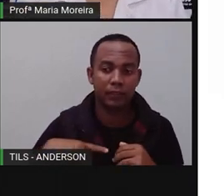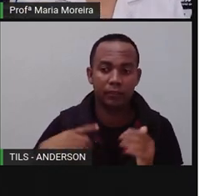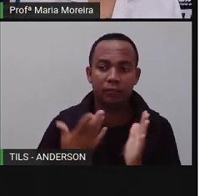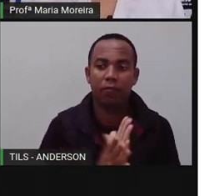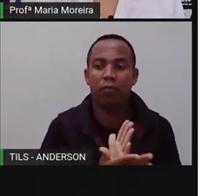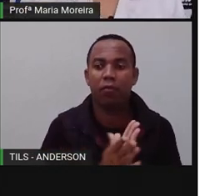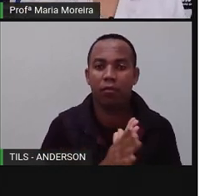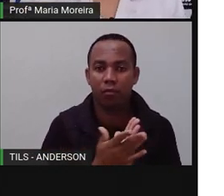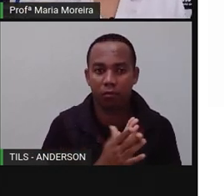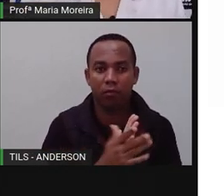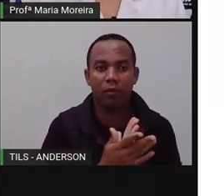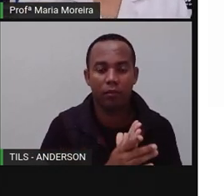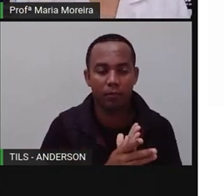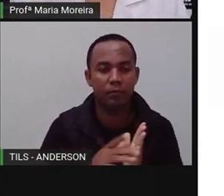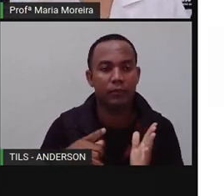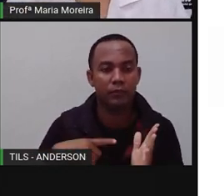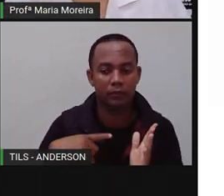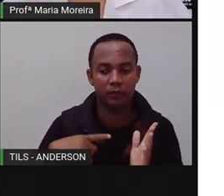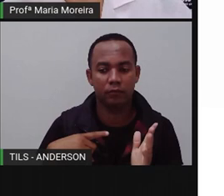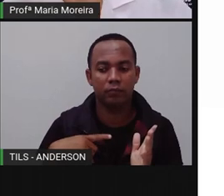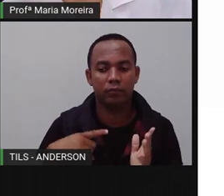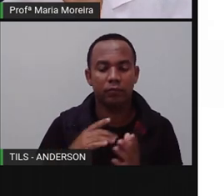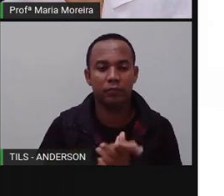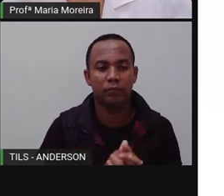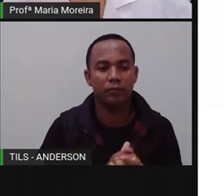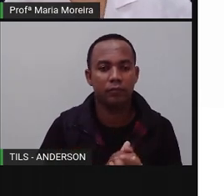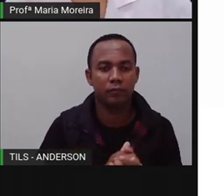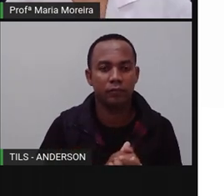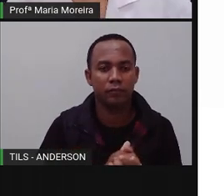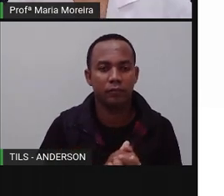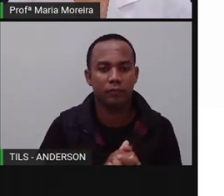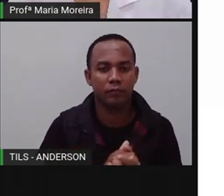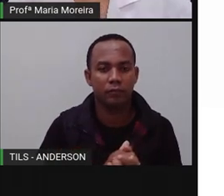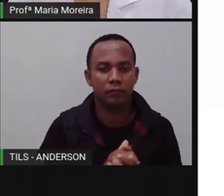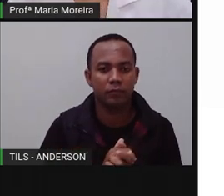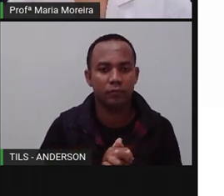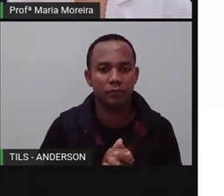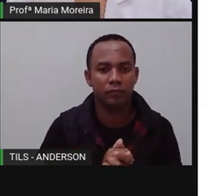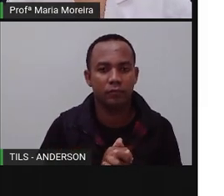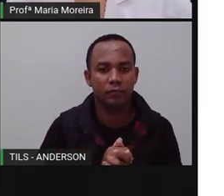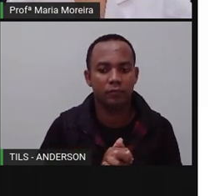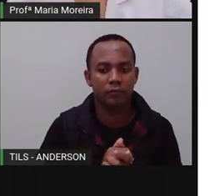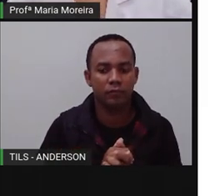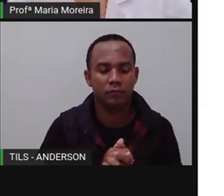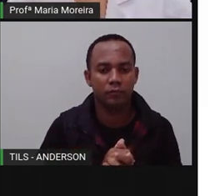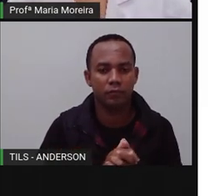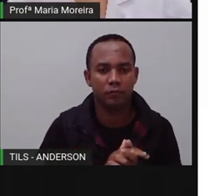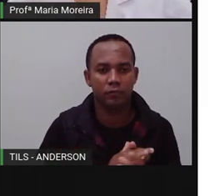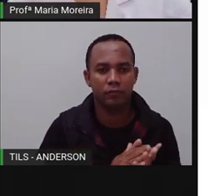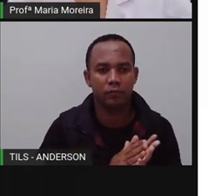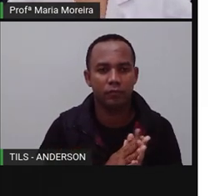samba reggae. E aí a gente tem uma imagem, né, do tambor de crioula. Vamos aqui.